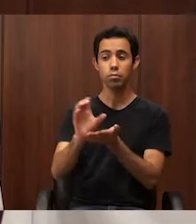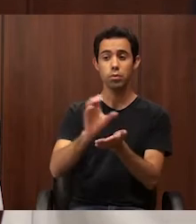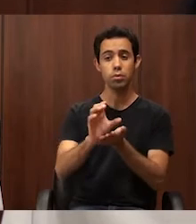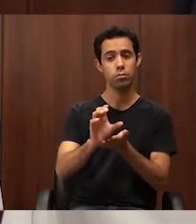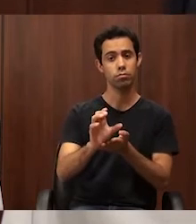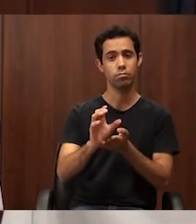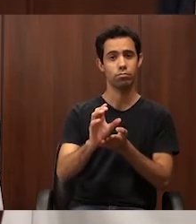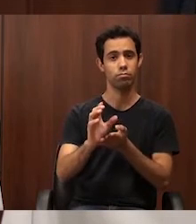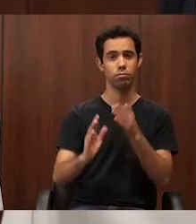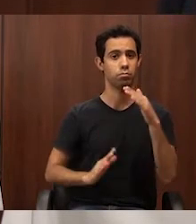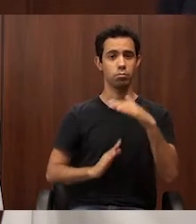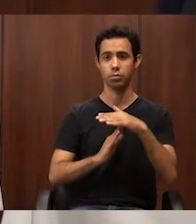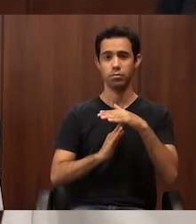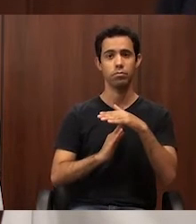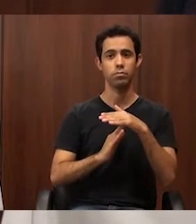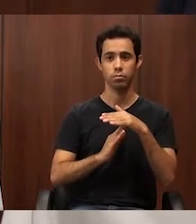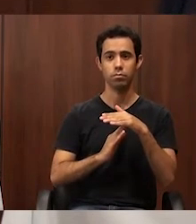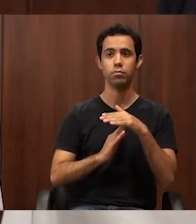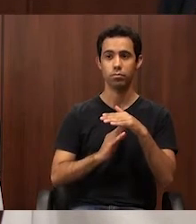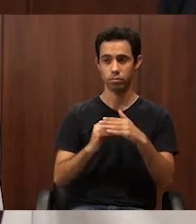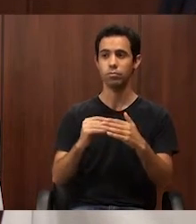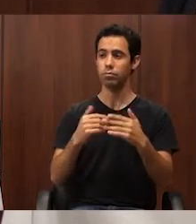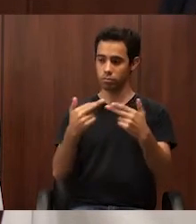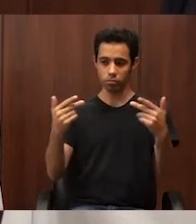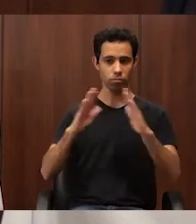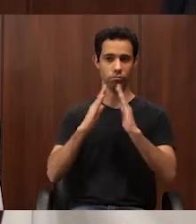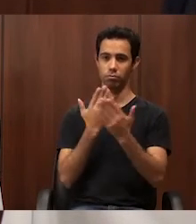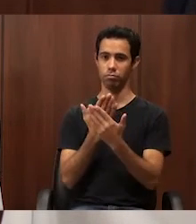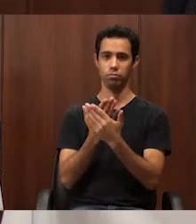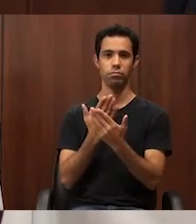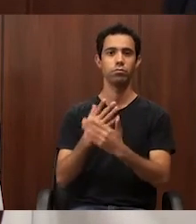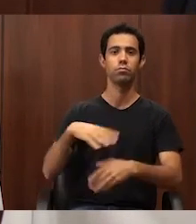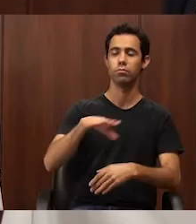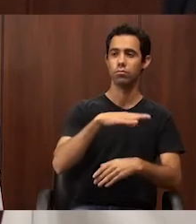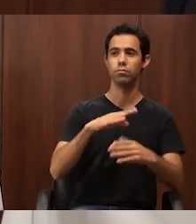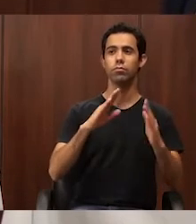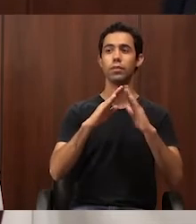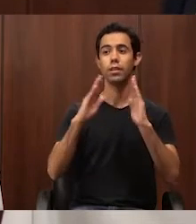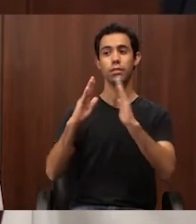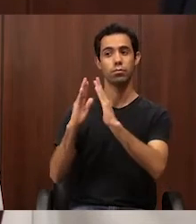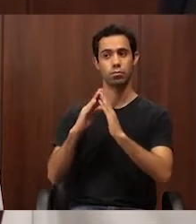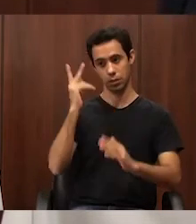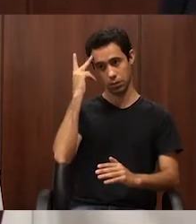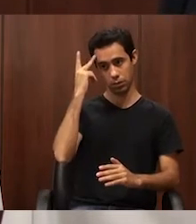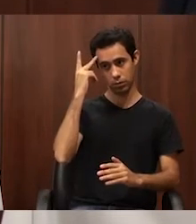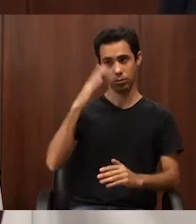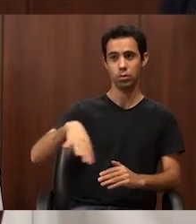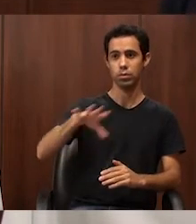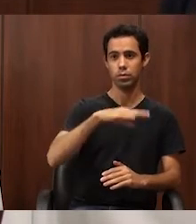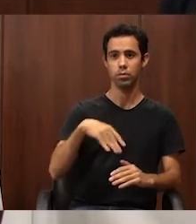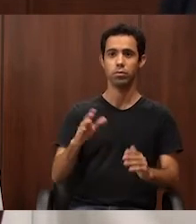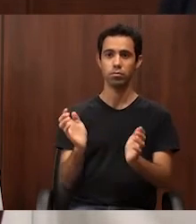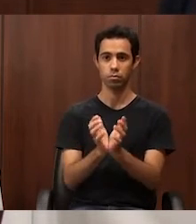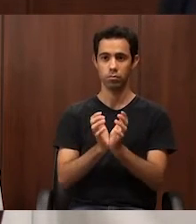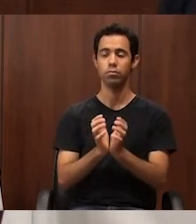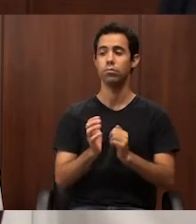limitados. Eu tenho diversas escolas na capital e 7 pessoas na equipe do órgão